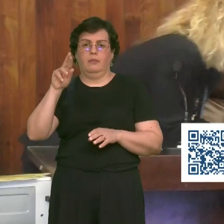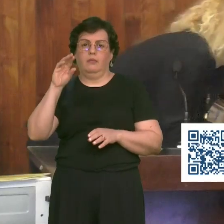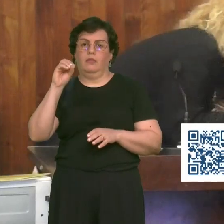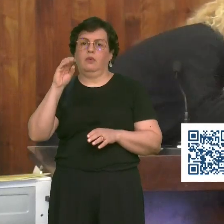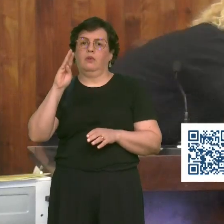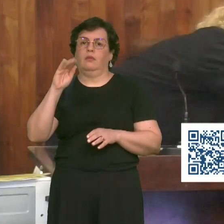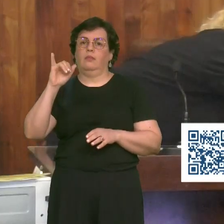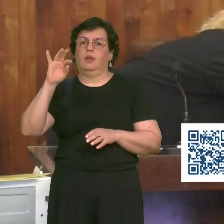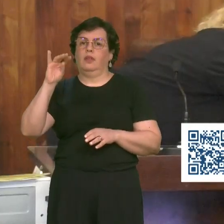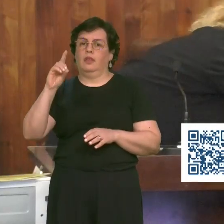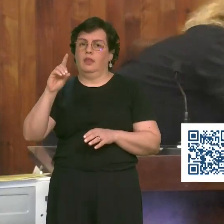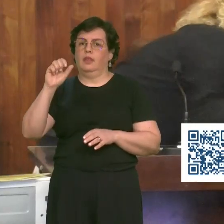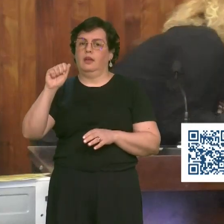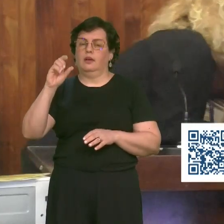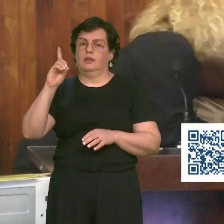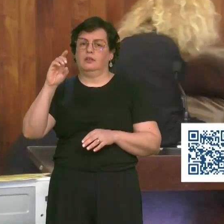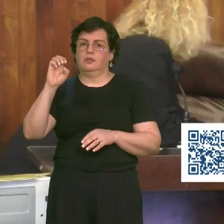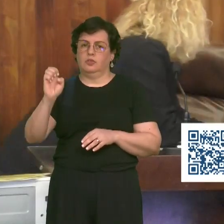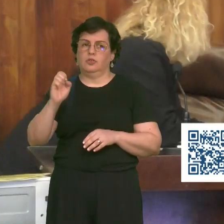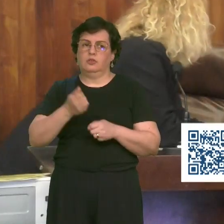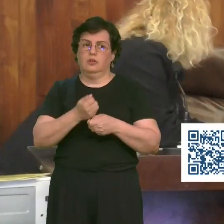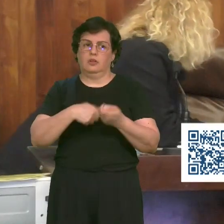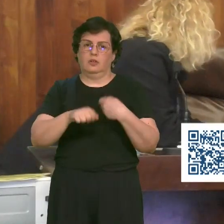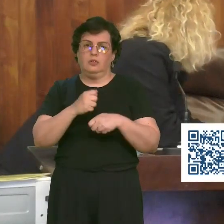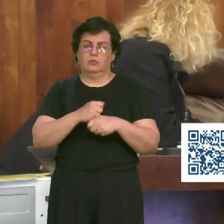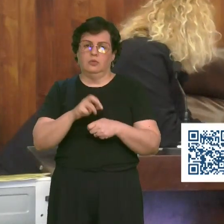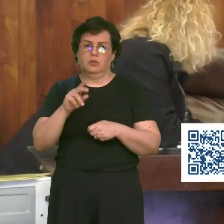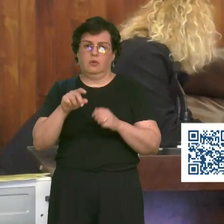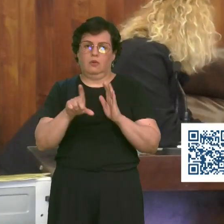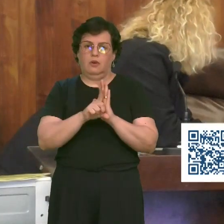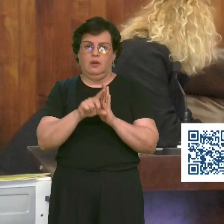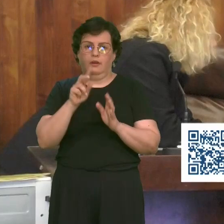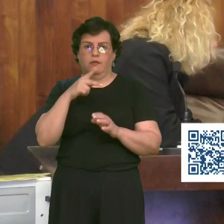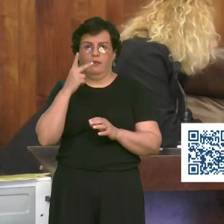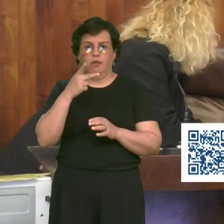8429 de 92 e seu artigo décimo